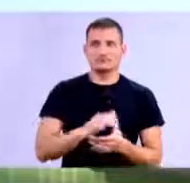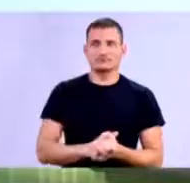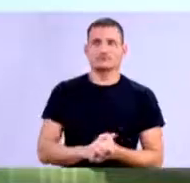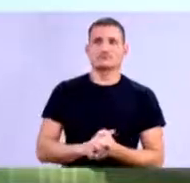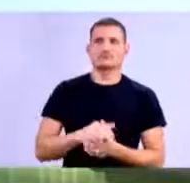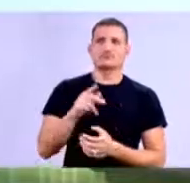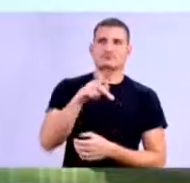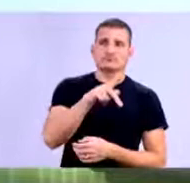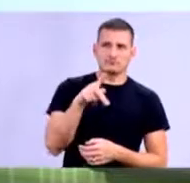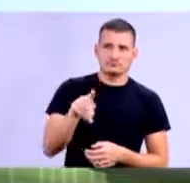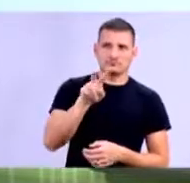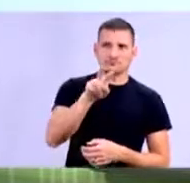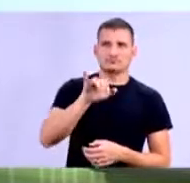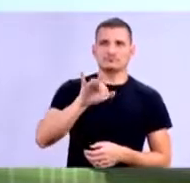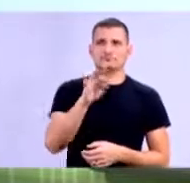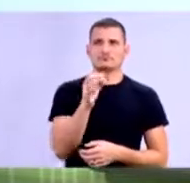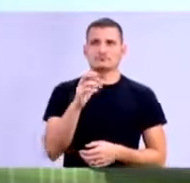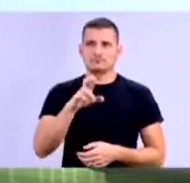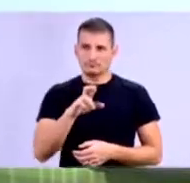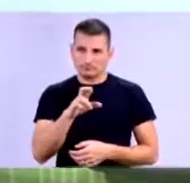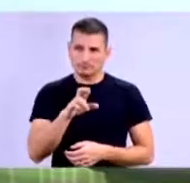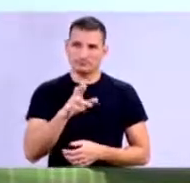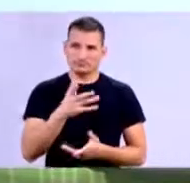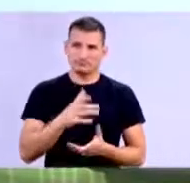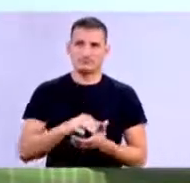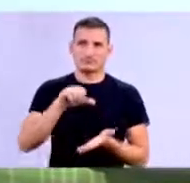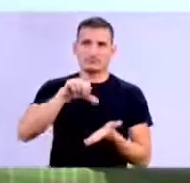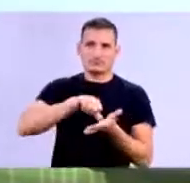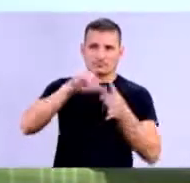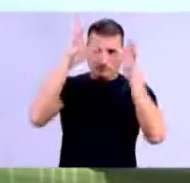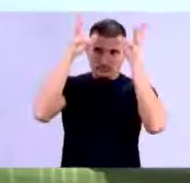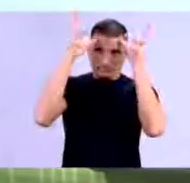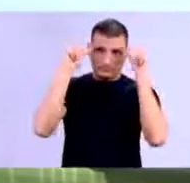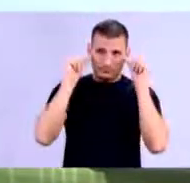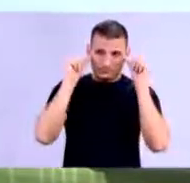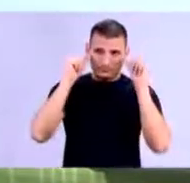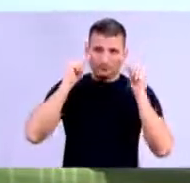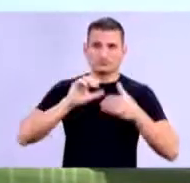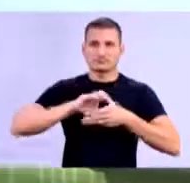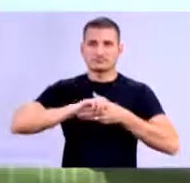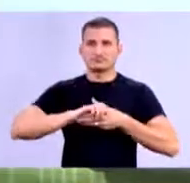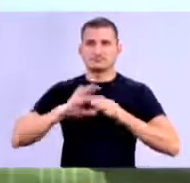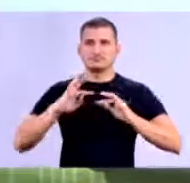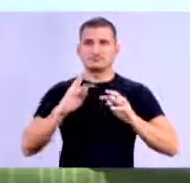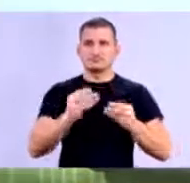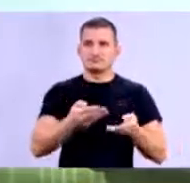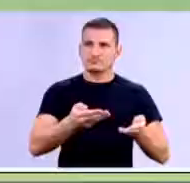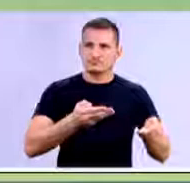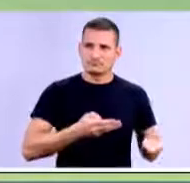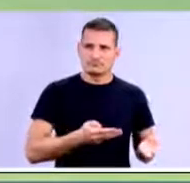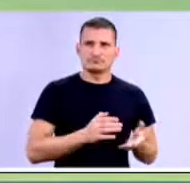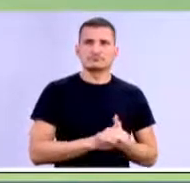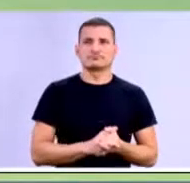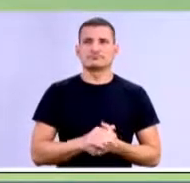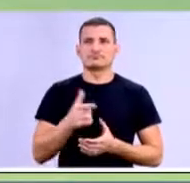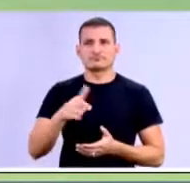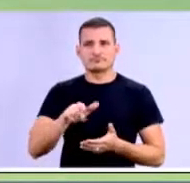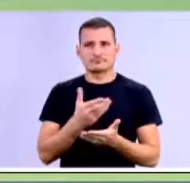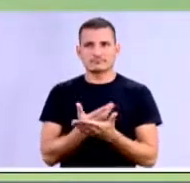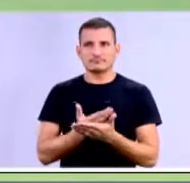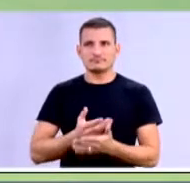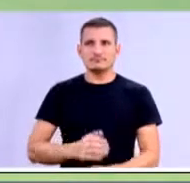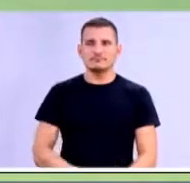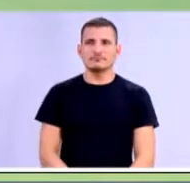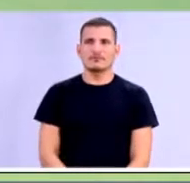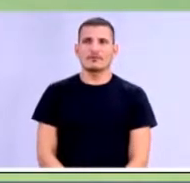Vitor aí no IFAC e cumprimentar a todos aí, convidar para nossa mais uma teleaula, né, professora? É isso, vamos lá. Olha